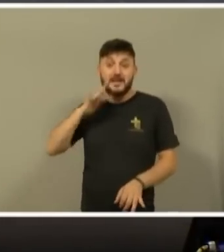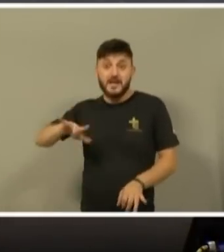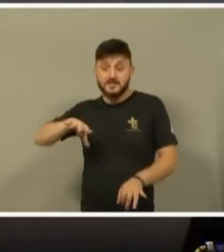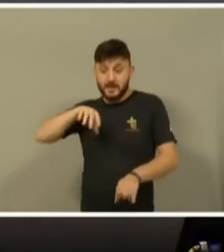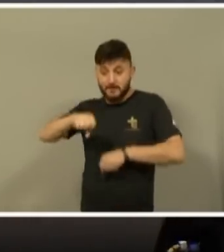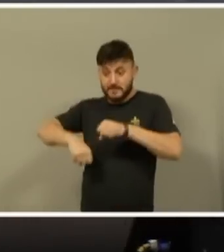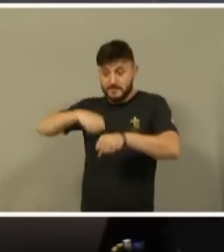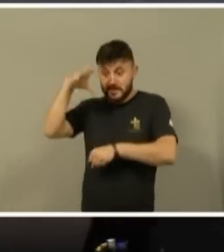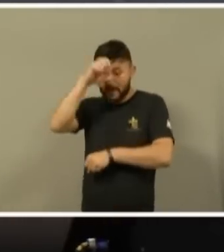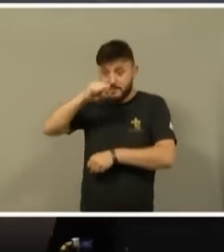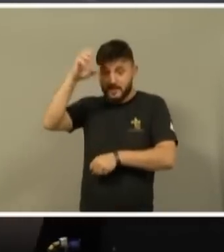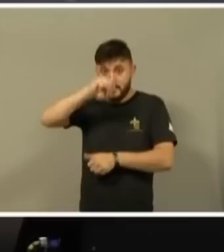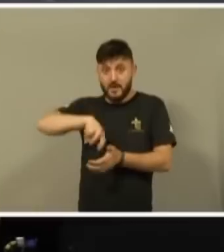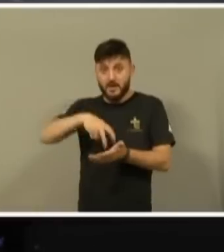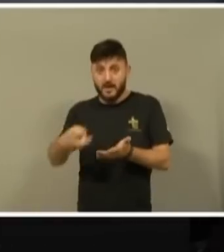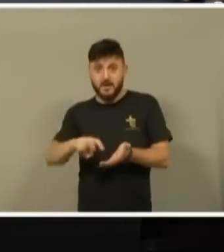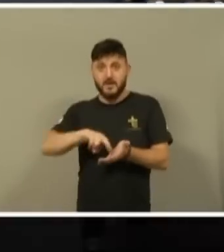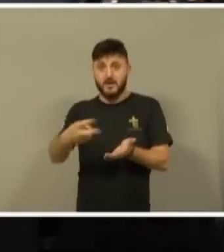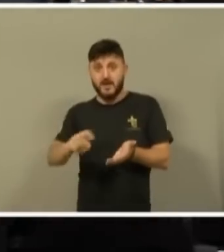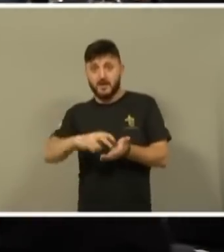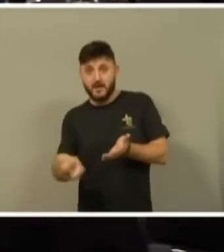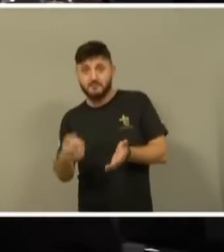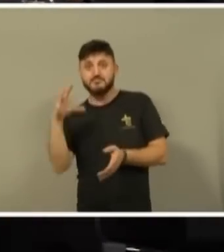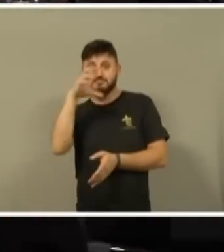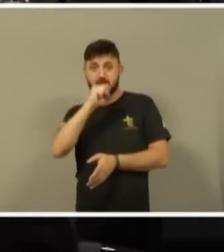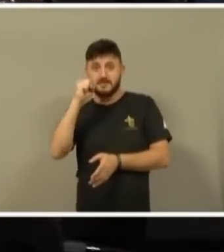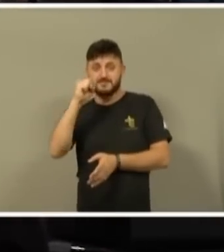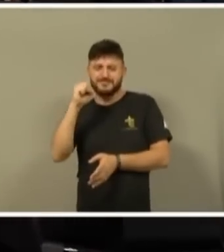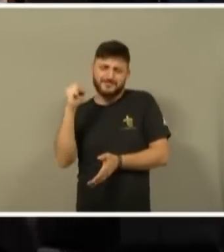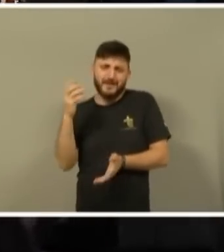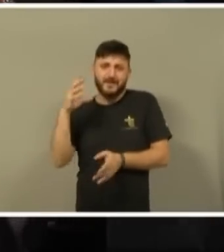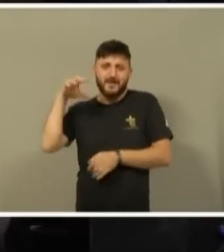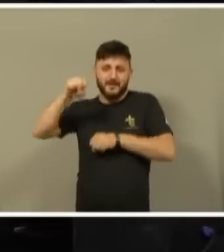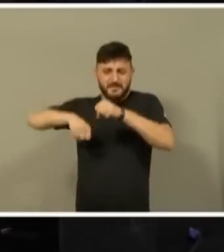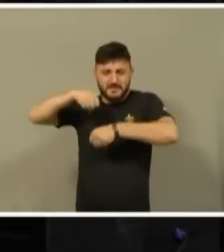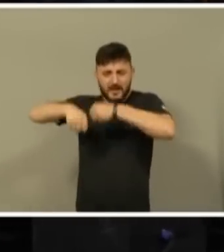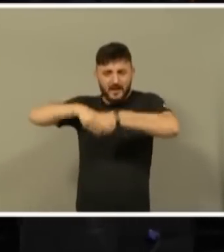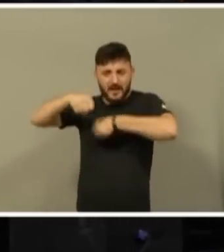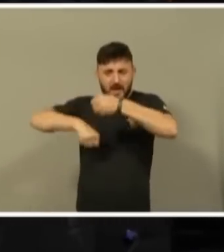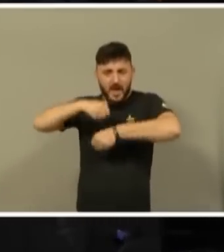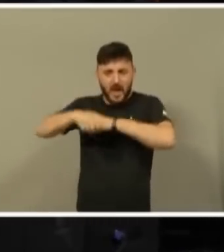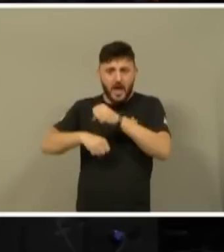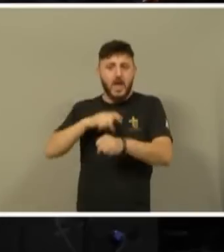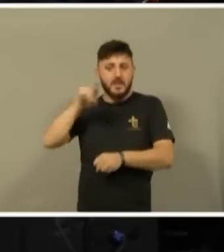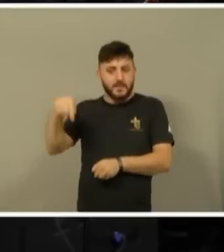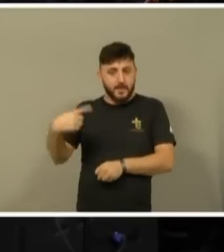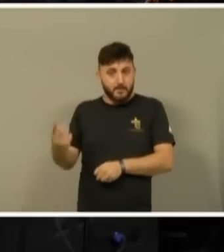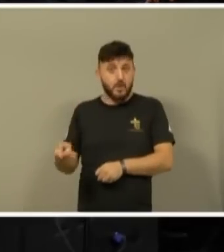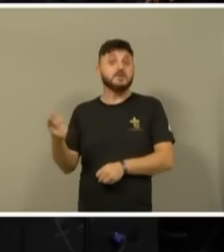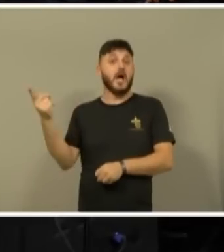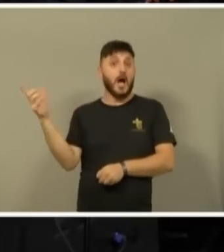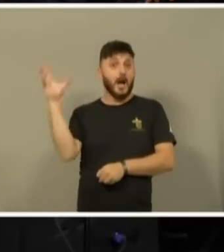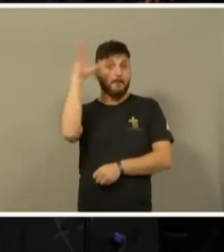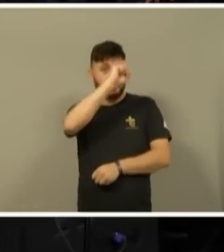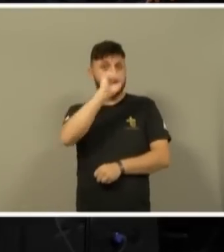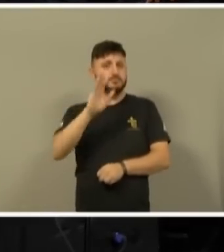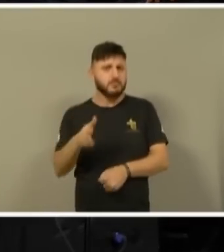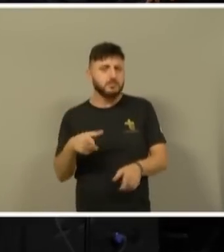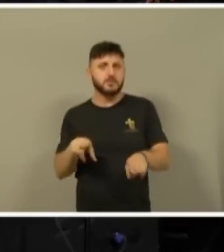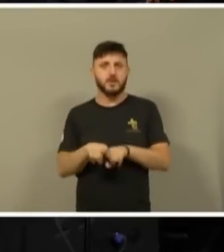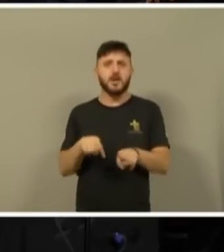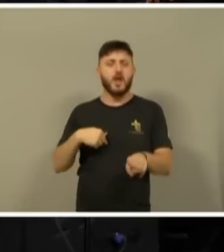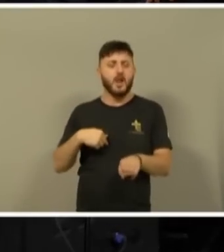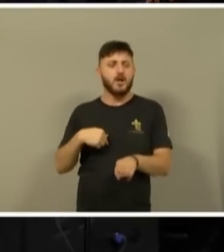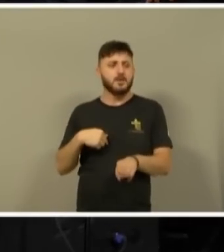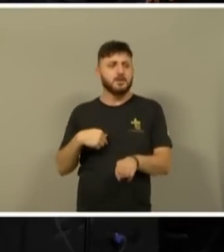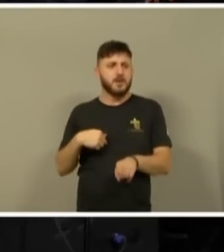Depois que ela caiu algumas vezes, andou, ela tem que pensar como é que faz para andar de bicicleta? Não, ela